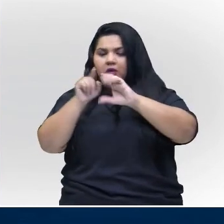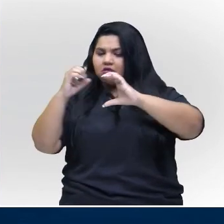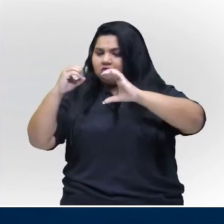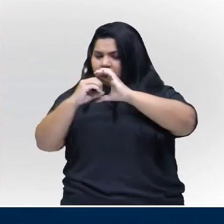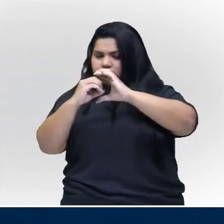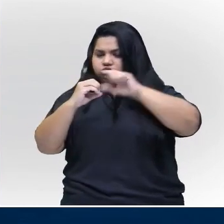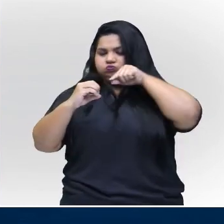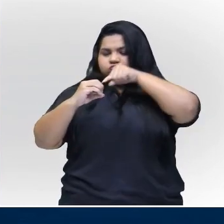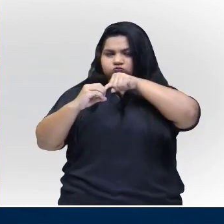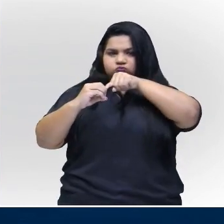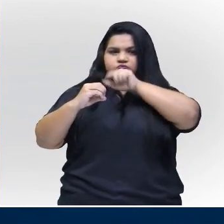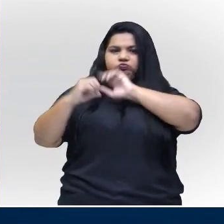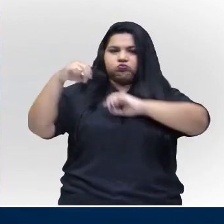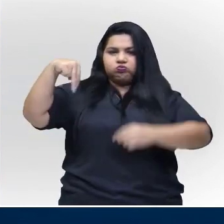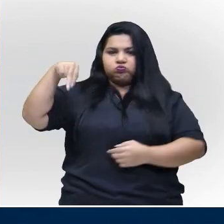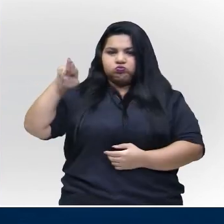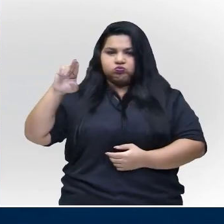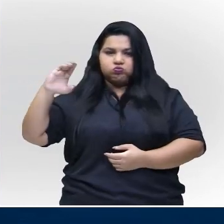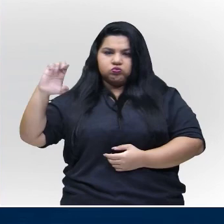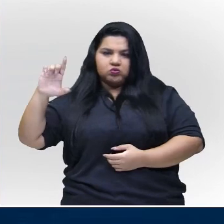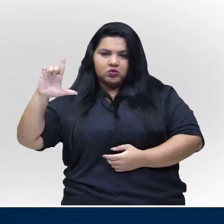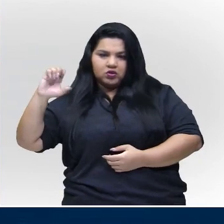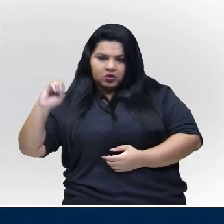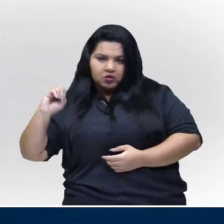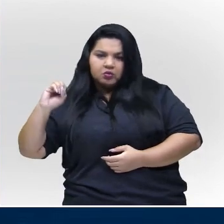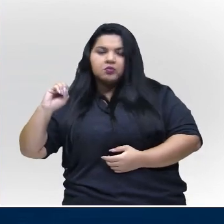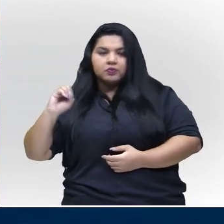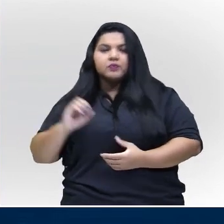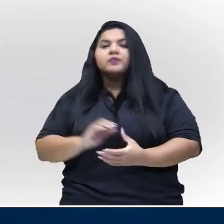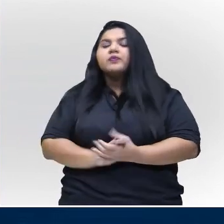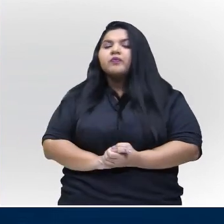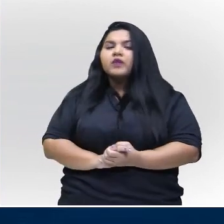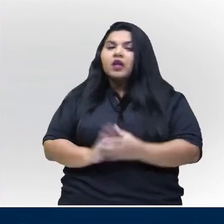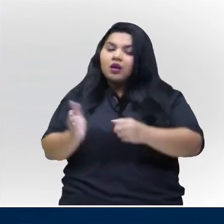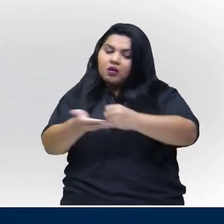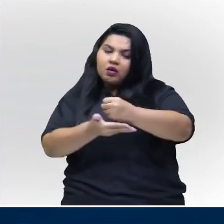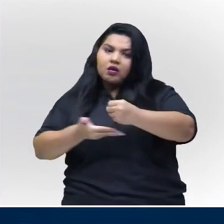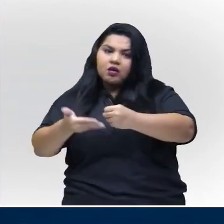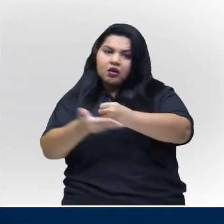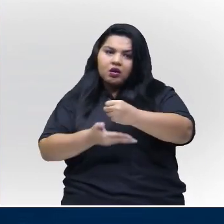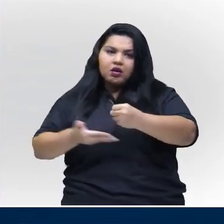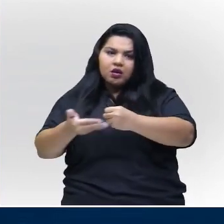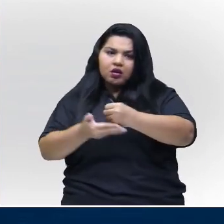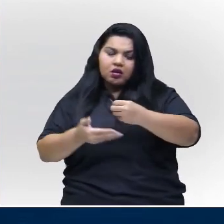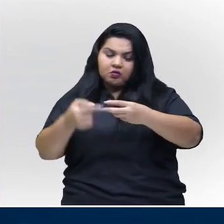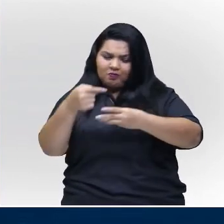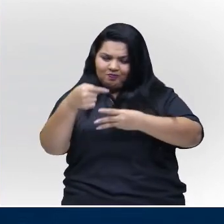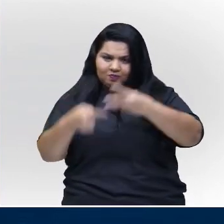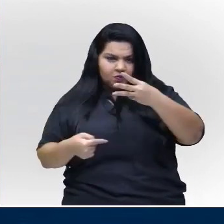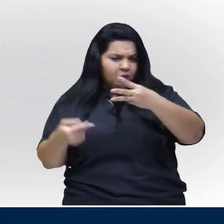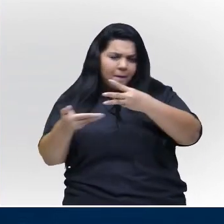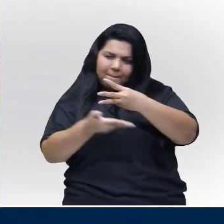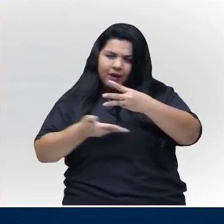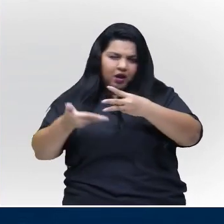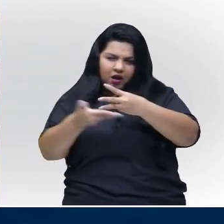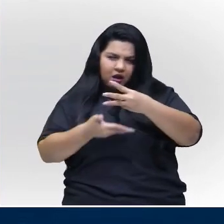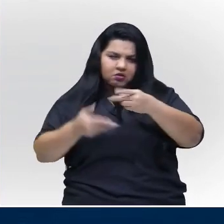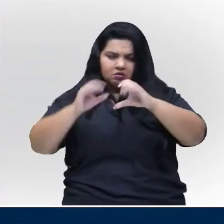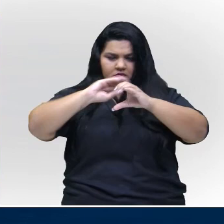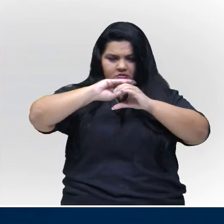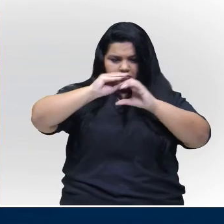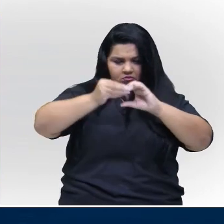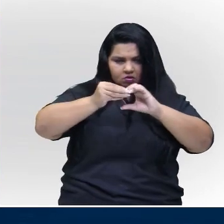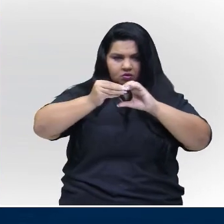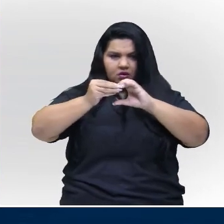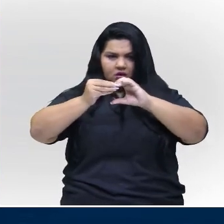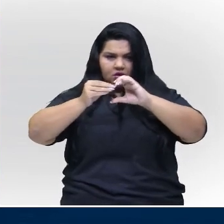estar lá no interior da célula, né? As partes básicas da célula é membrana, citoplasma e núcleo. Mas aí,